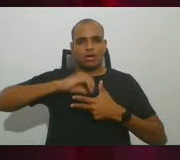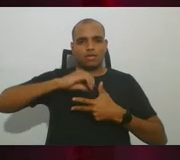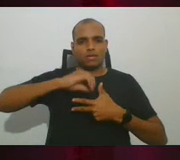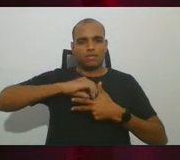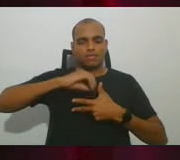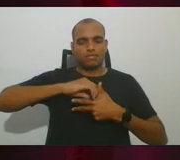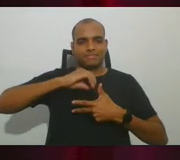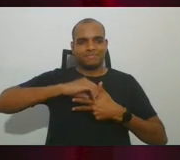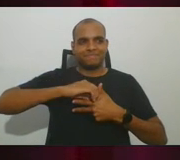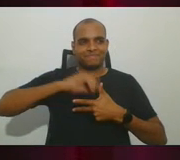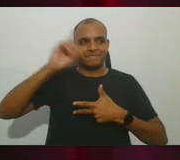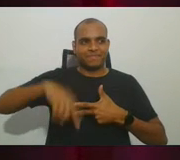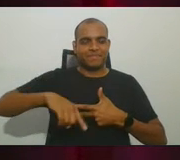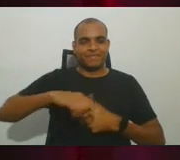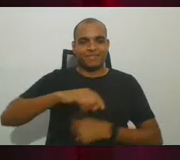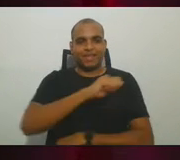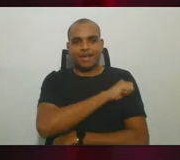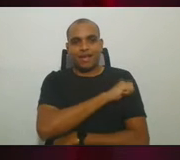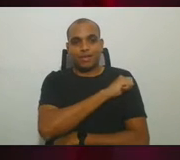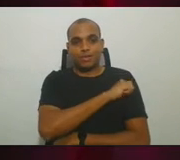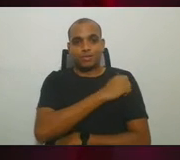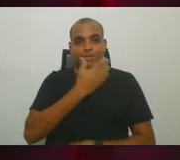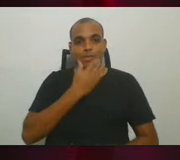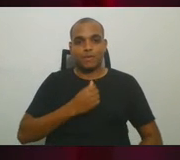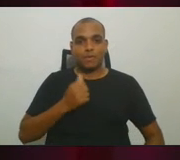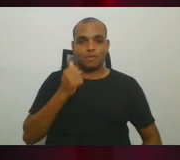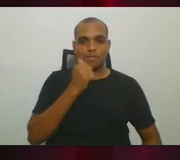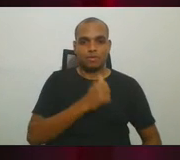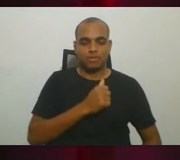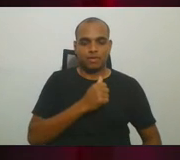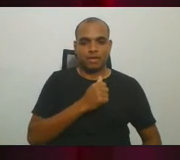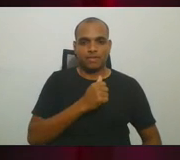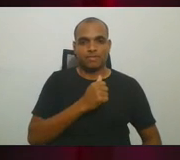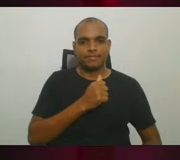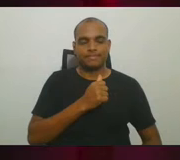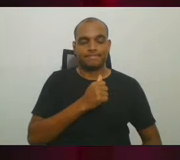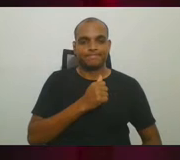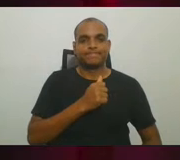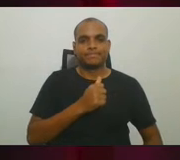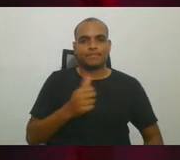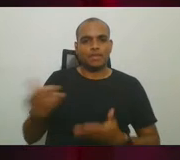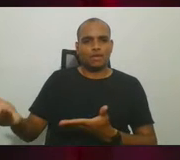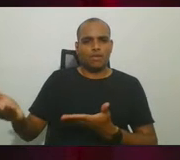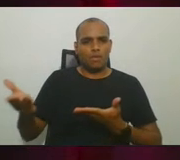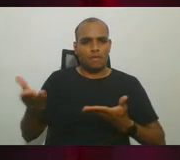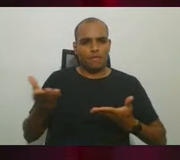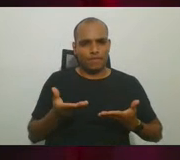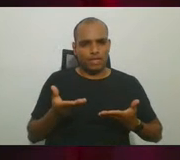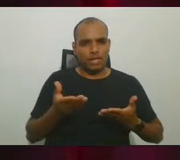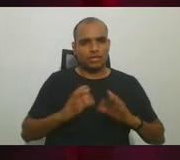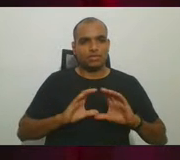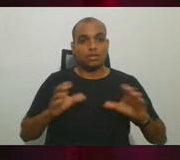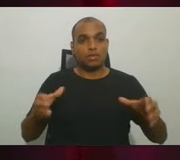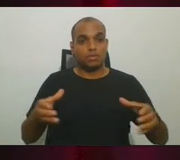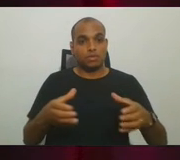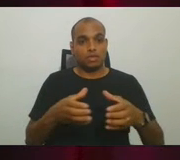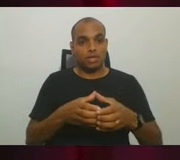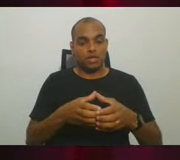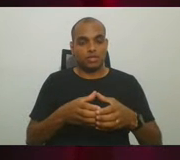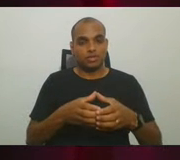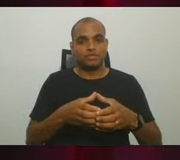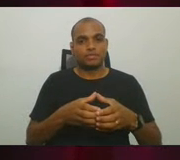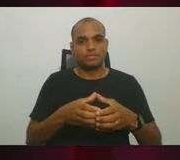por acadêmicas e acadêmicos da nossa universidade e convidados da comunidade.